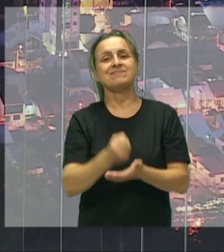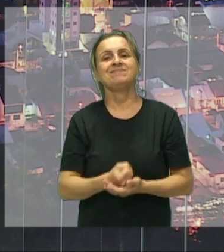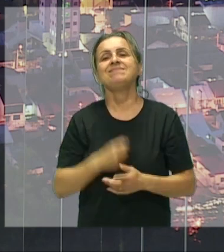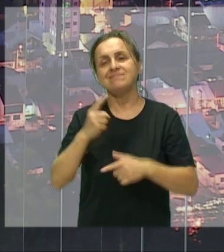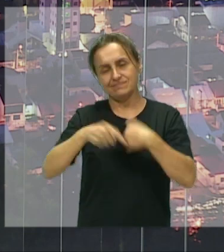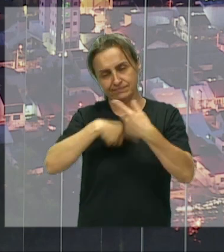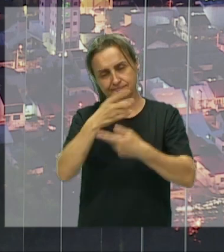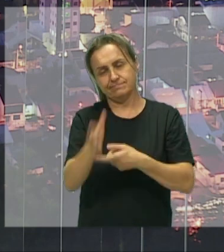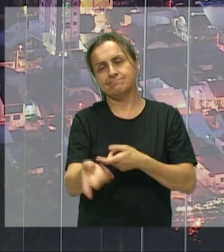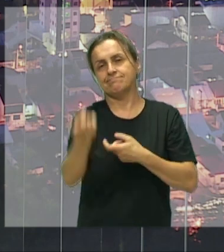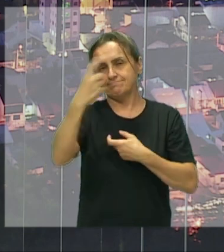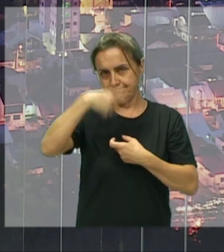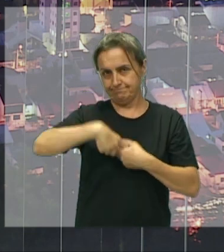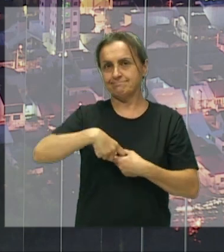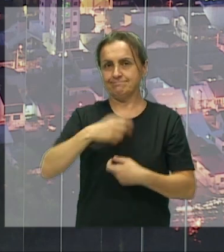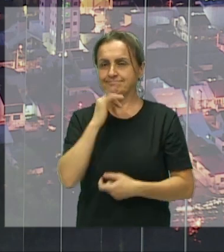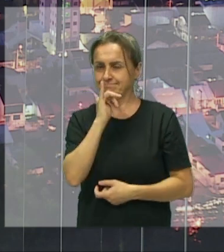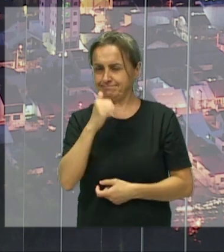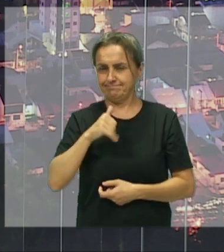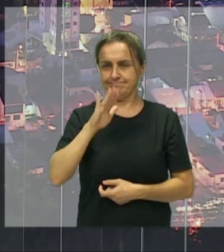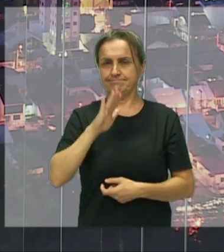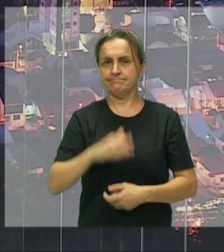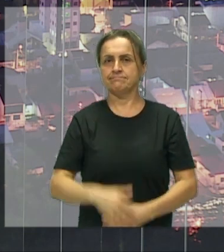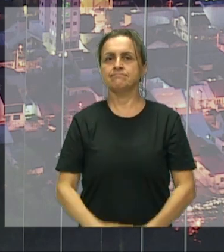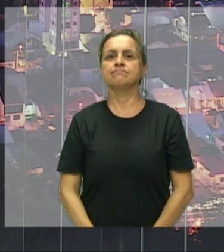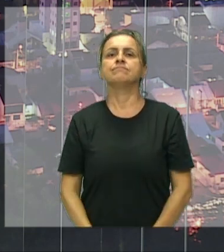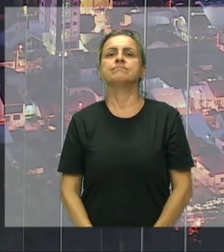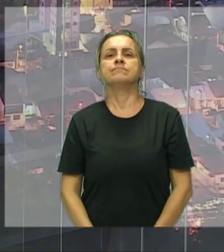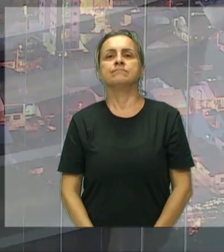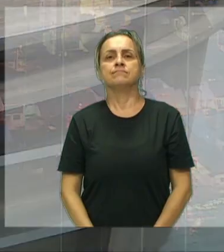pouquinho a gente volta falando mais sobre esse tema.